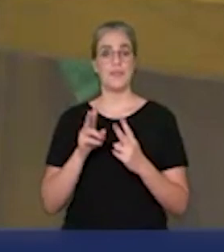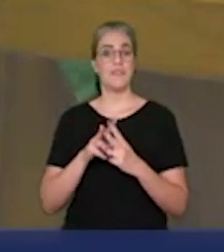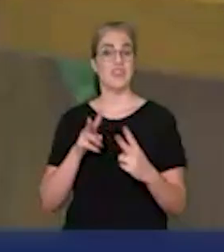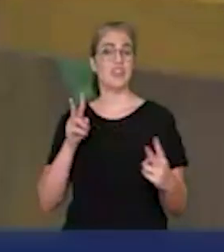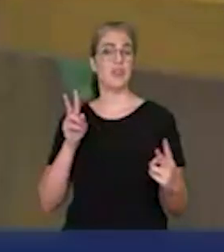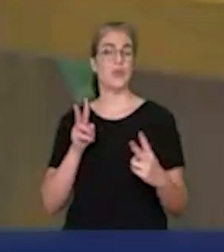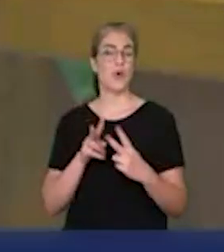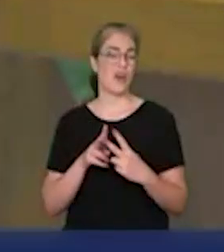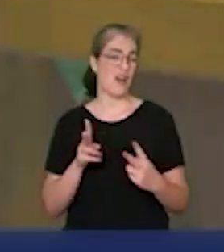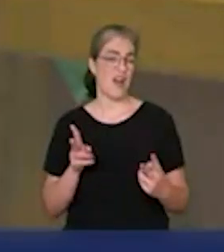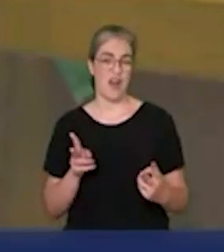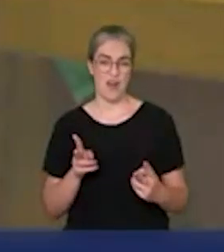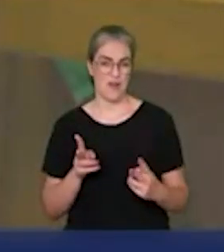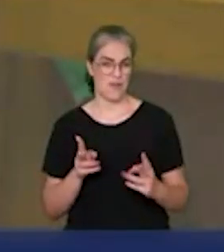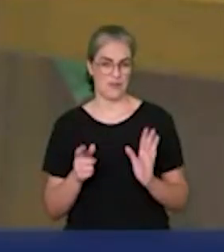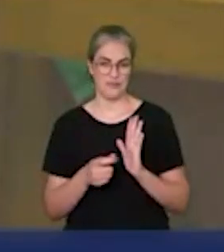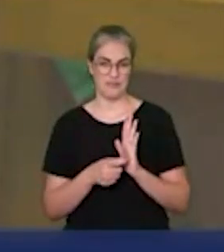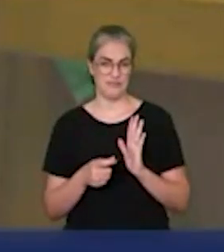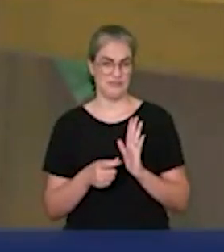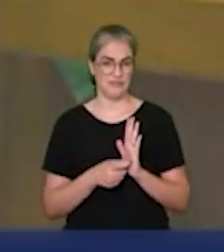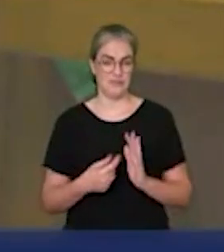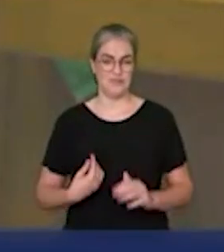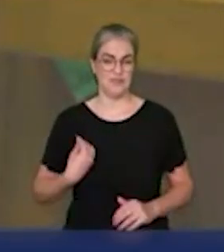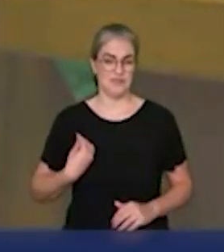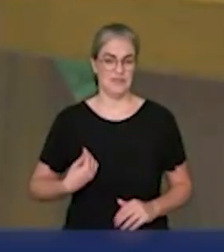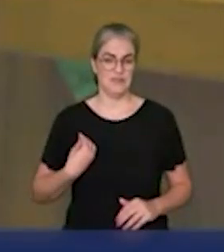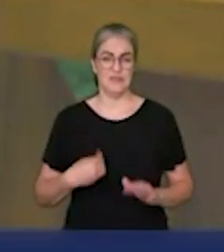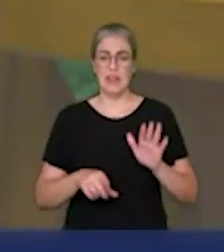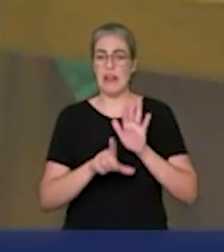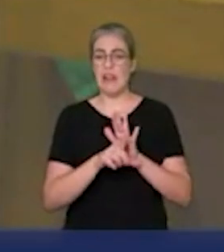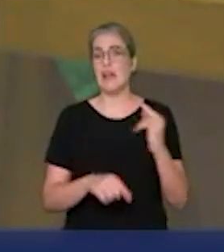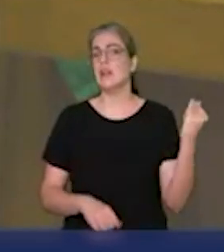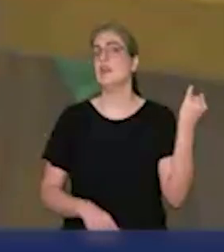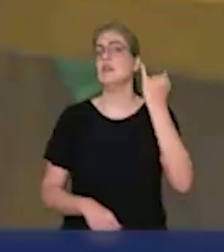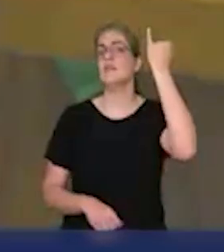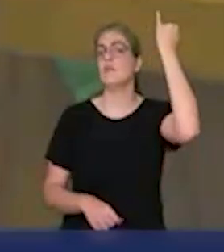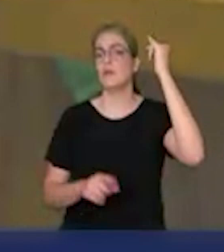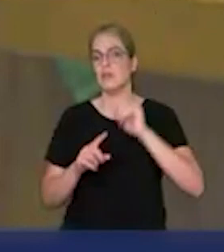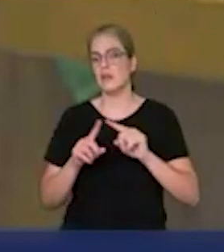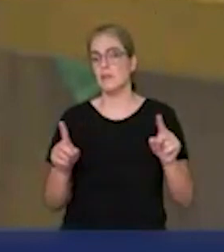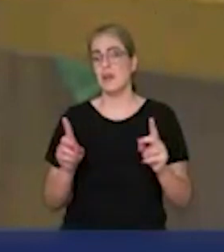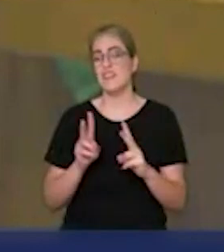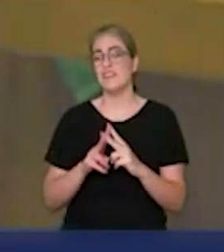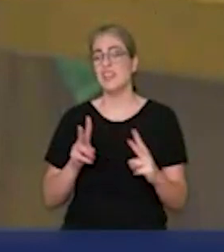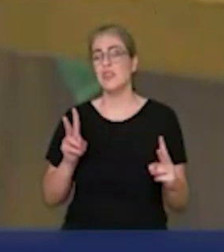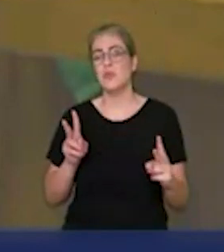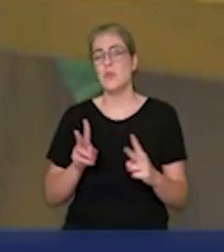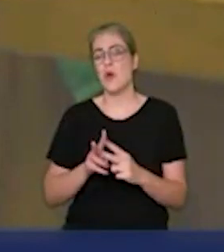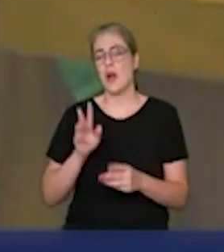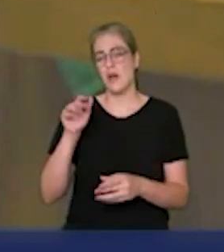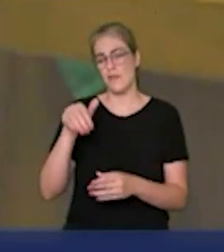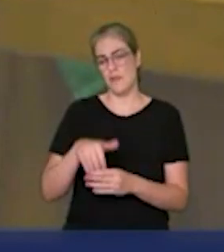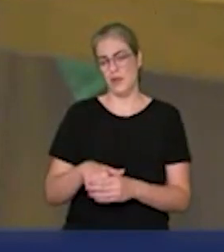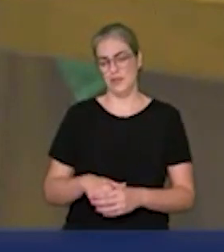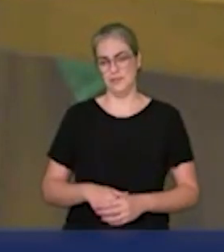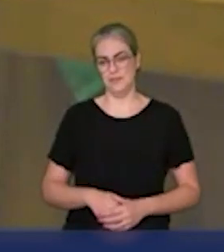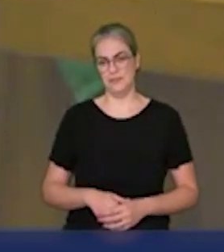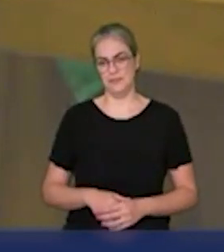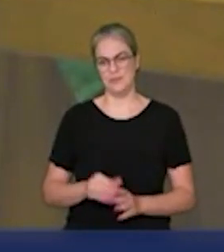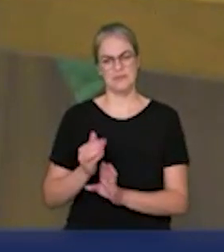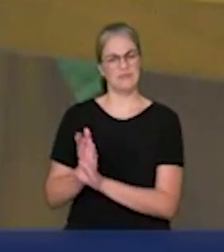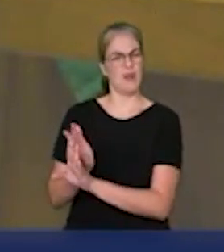parlamentar. Uma lei complementar desse porte foi assim decidida. Antes teve várias discussões aqui nessa